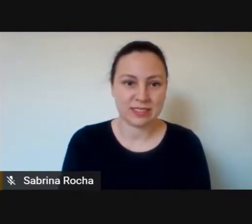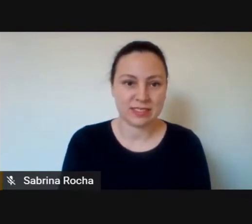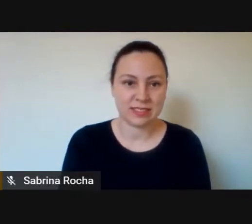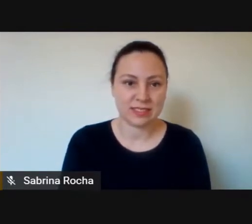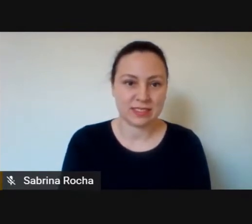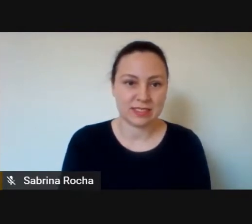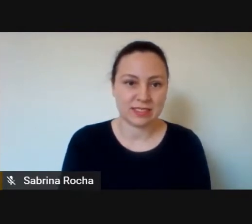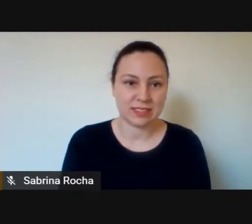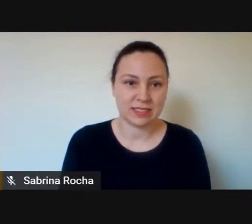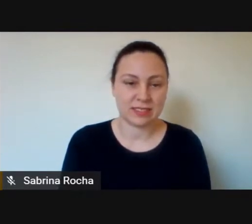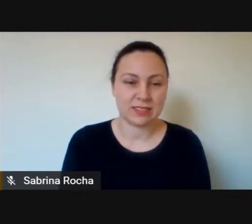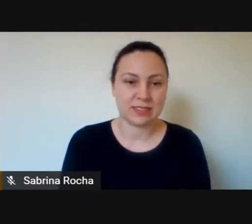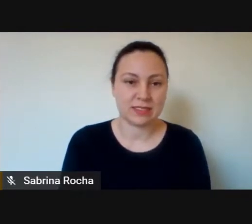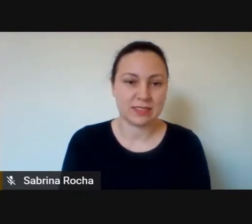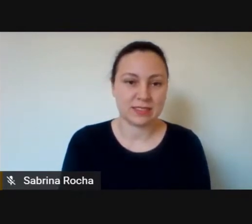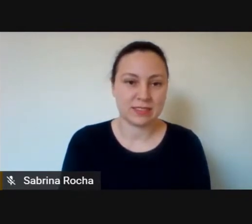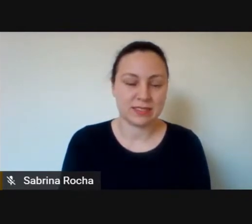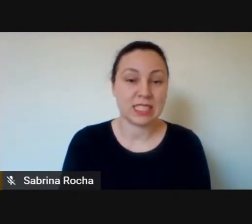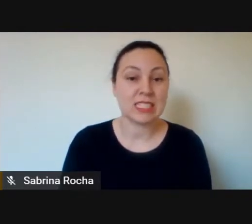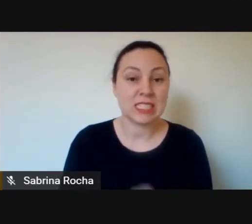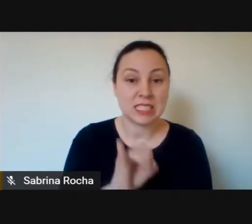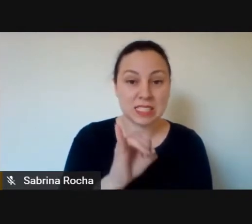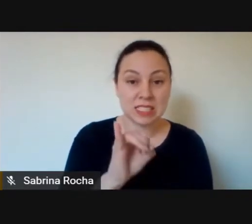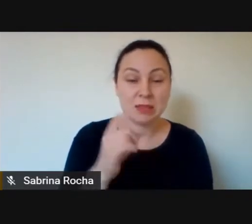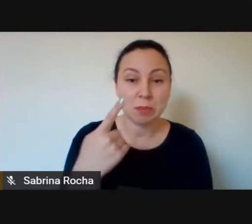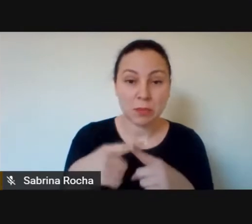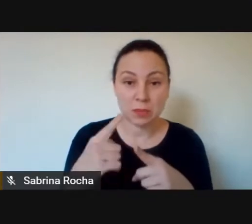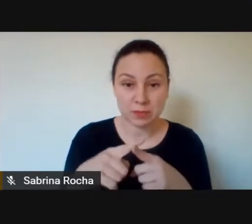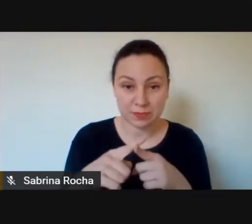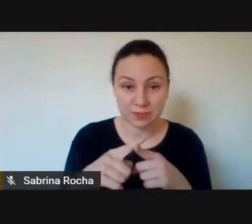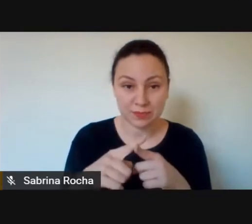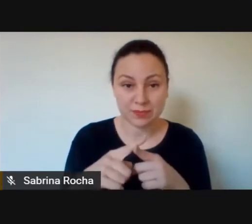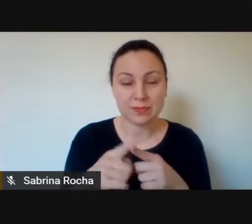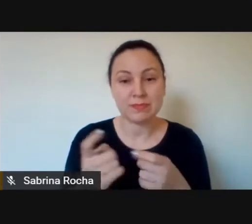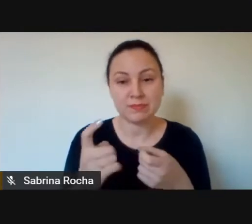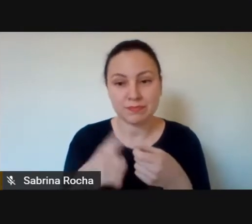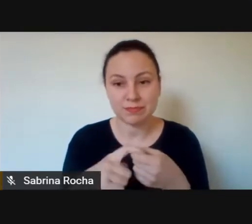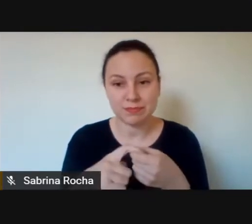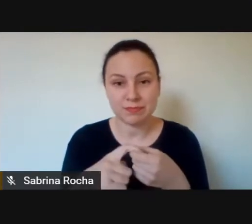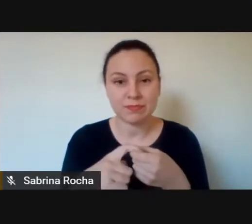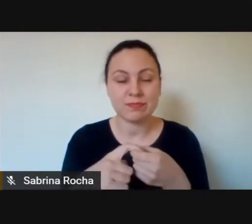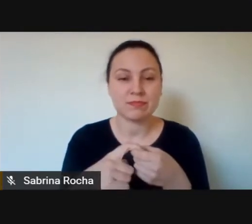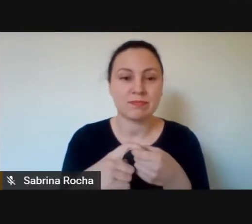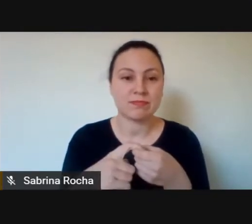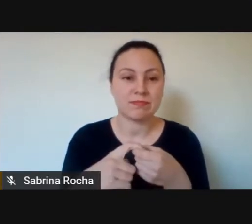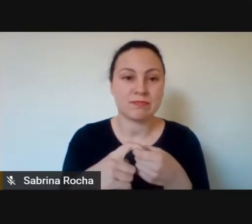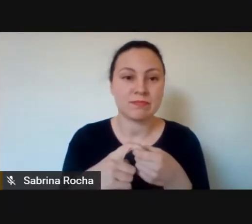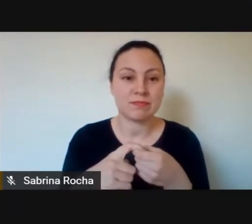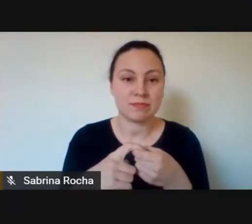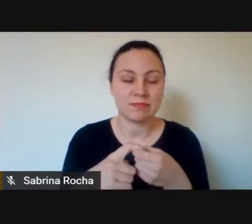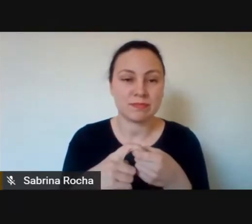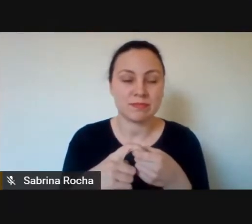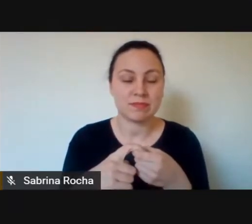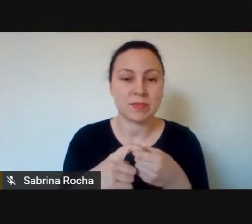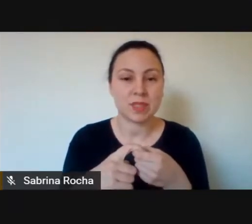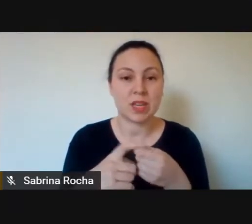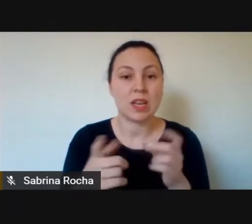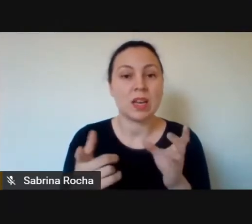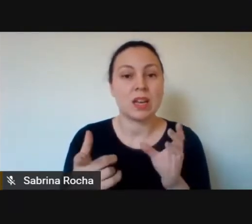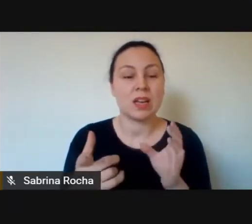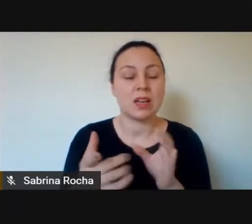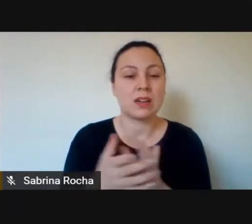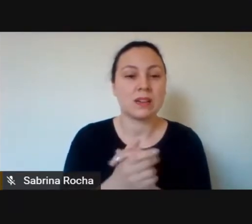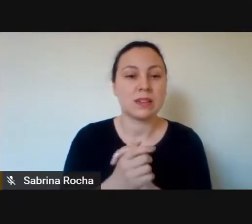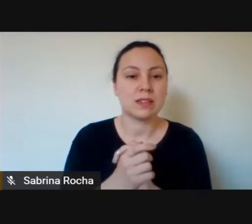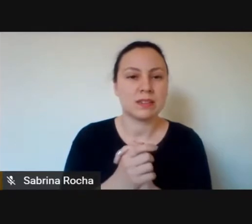Se for o caso, se o Dunker tiver com alguma dificuldade de retornar o contato aqui com a gente, a conexão, né? A